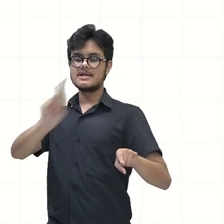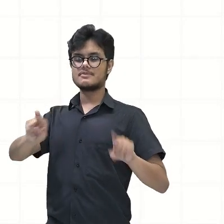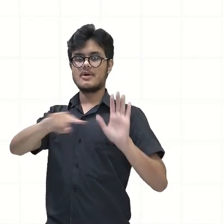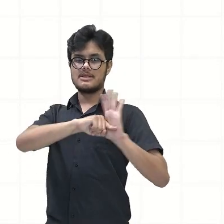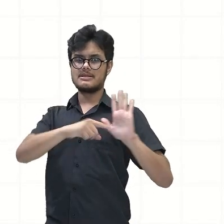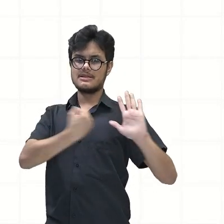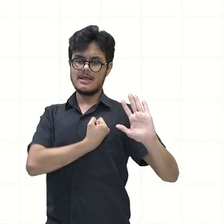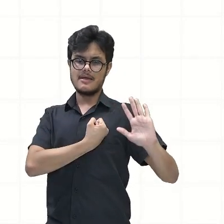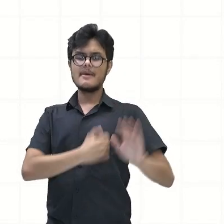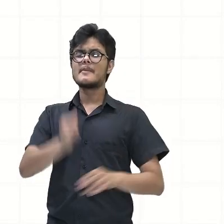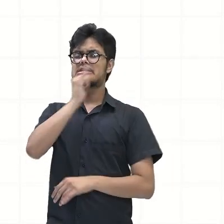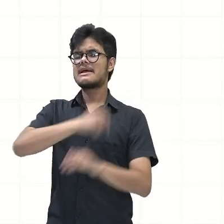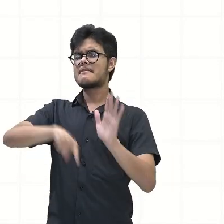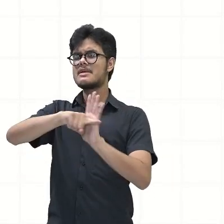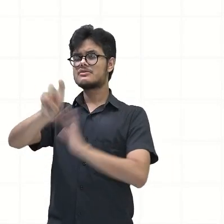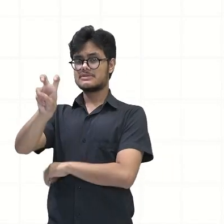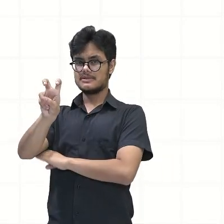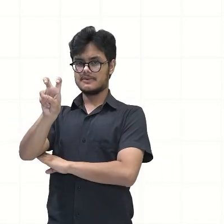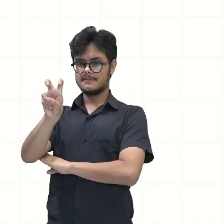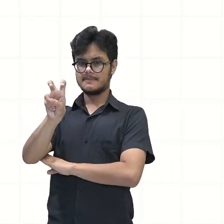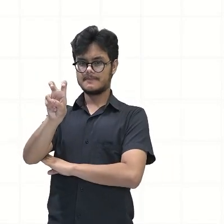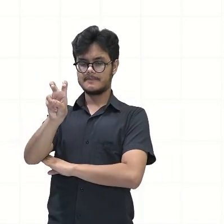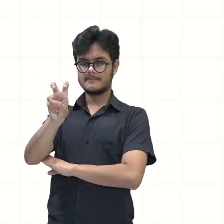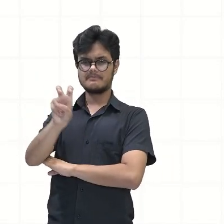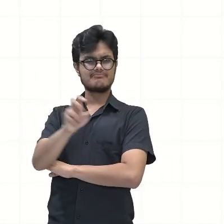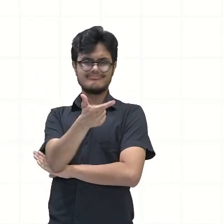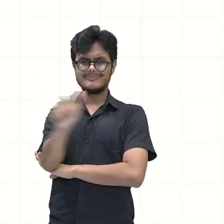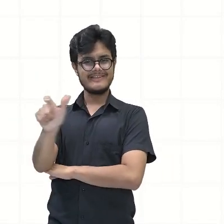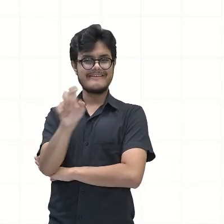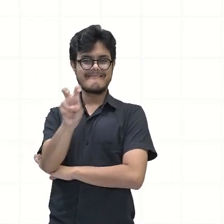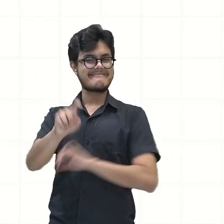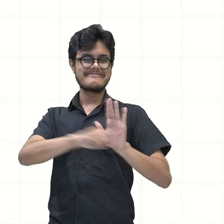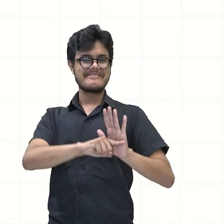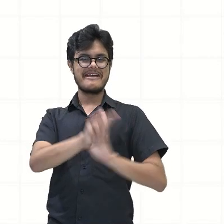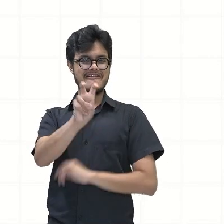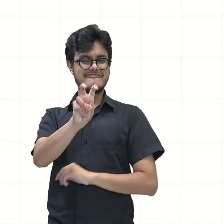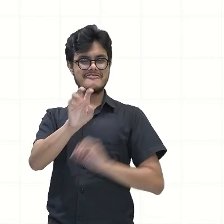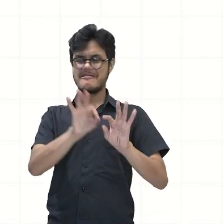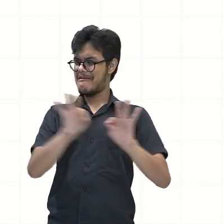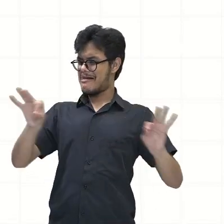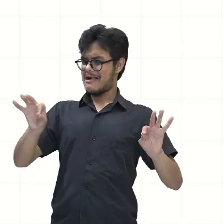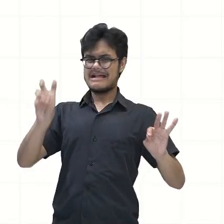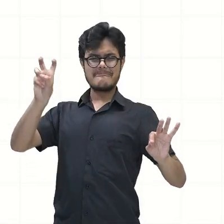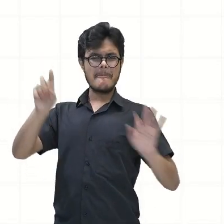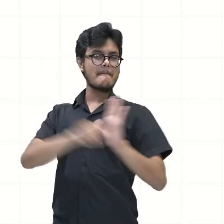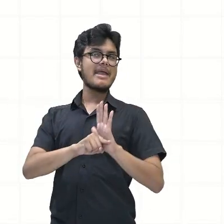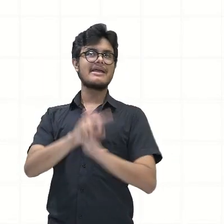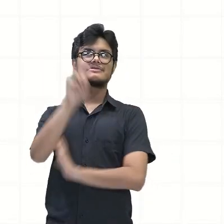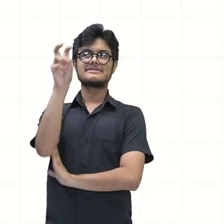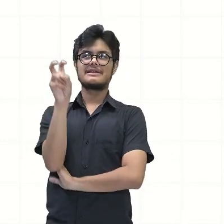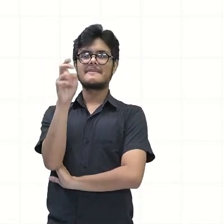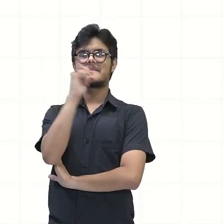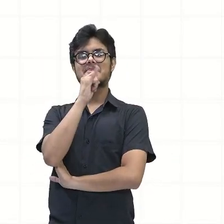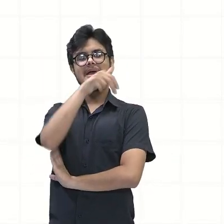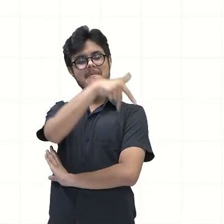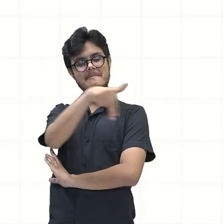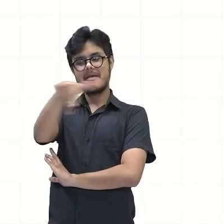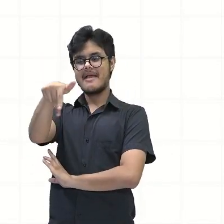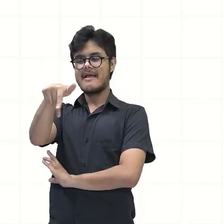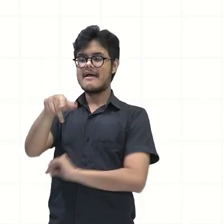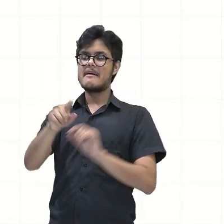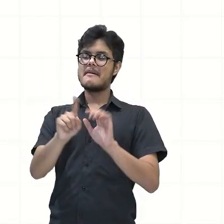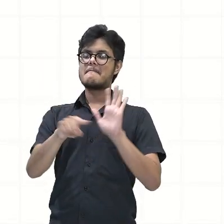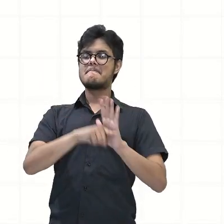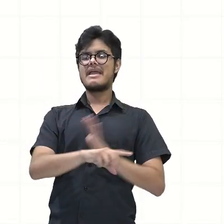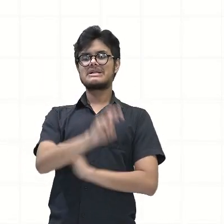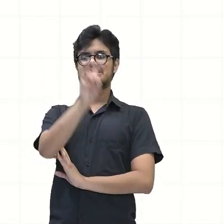assim, ó, menos 5, não existe distância negativa, né? Você não vai falar, o fulano está a menos 5 metros